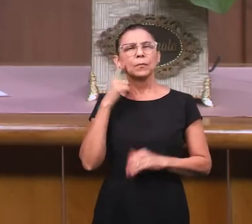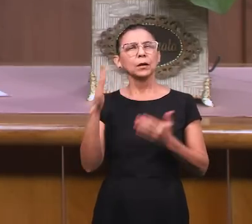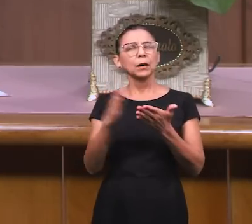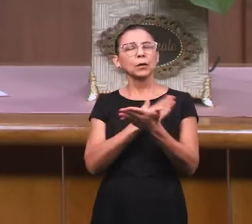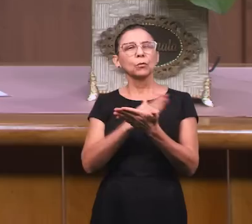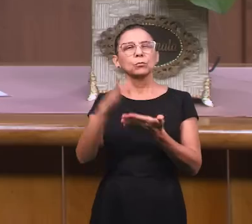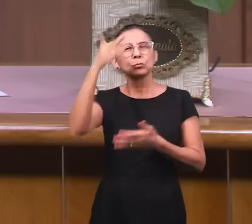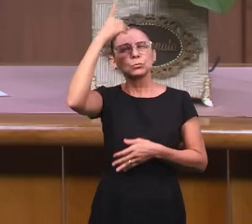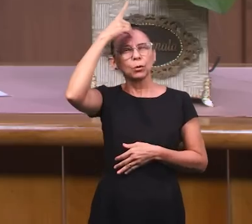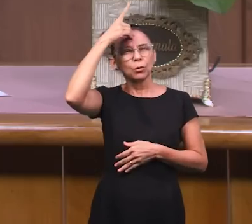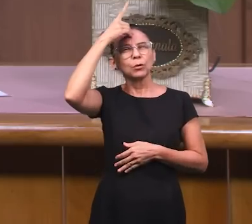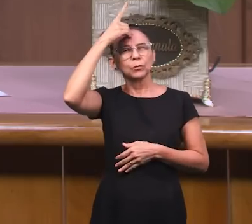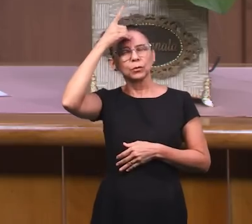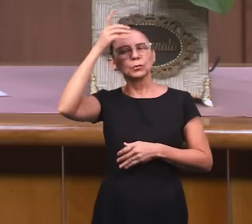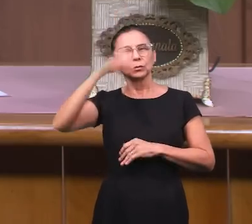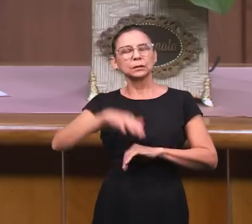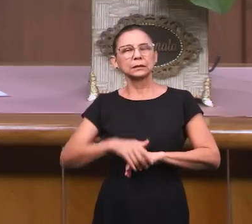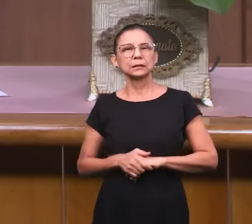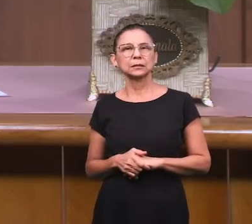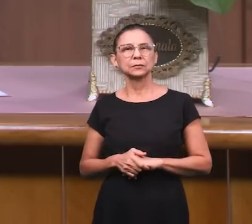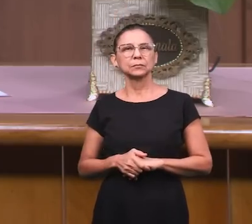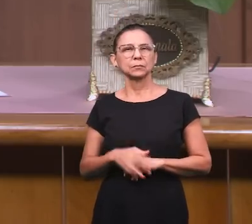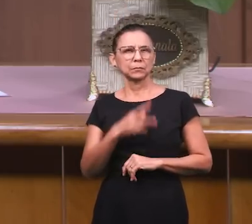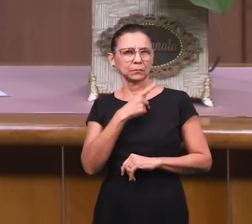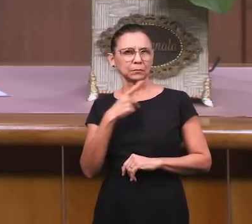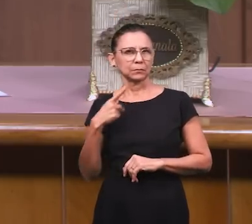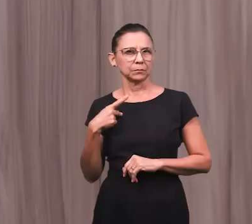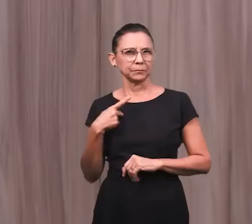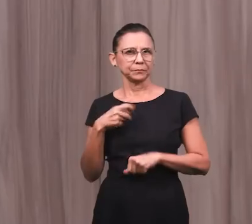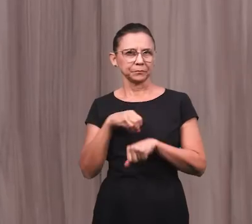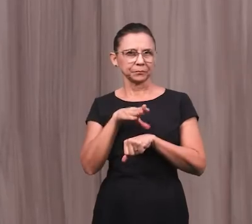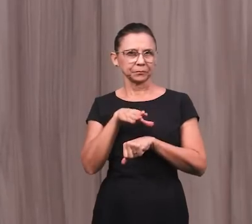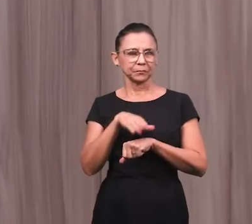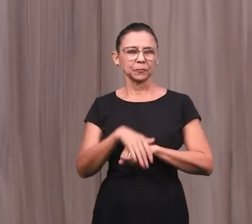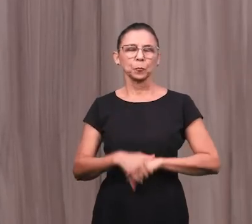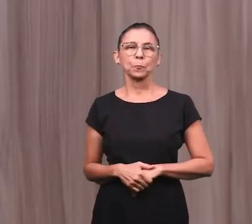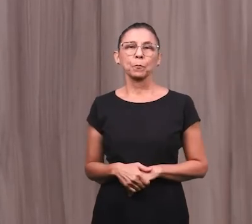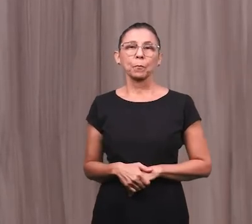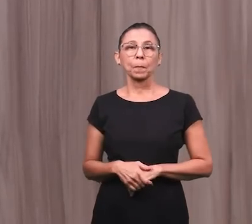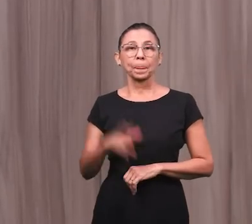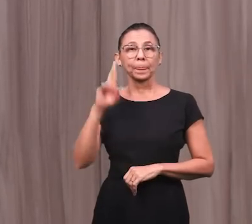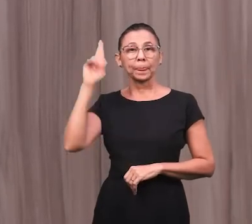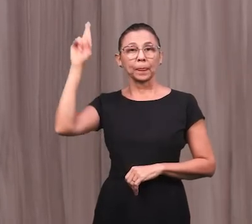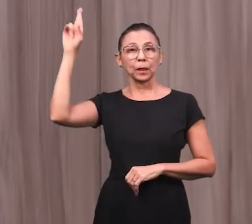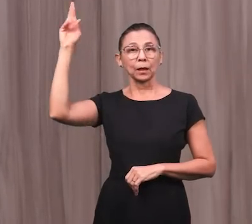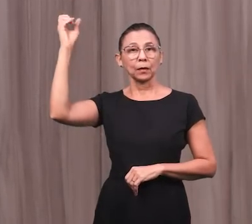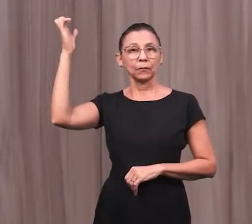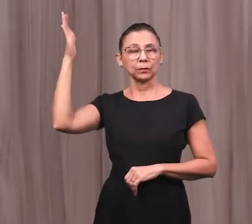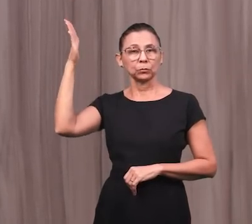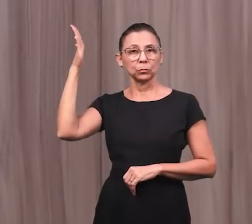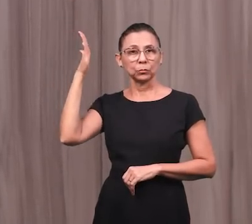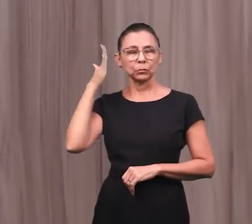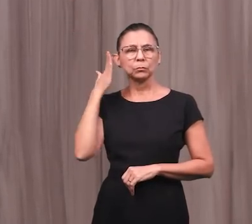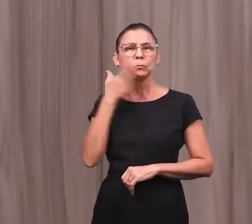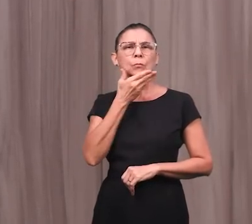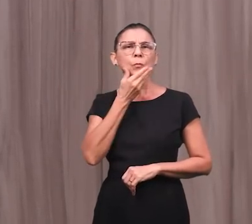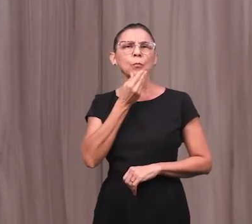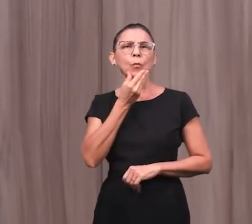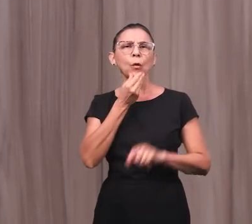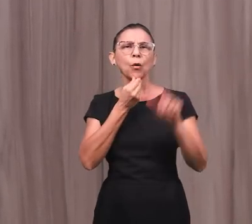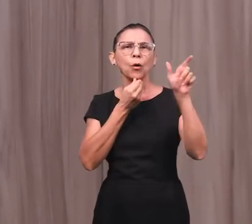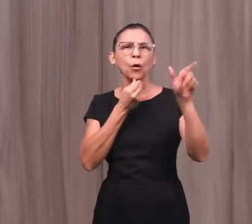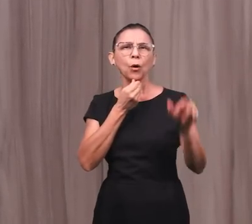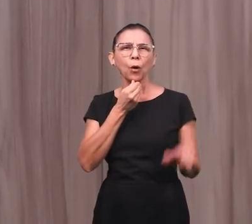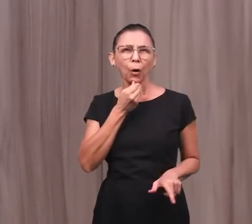dons espirituais por um dos nossos pastores. O Senhor Deus revelou um homem que